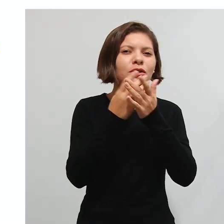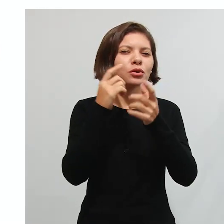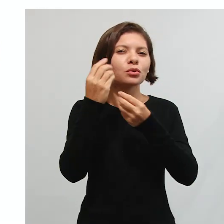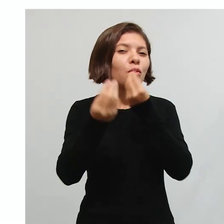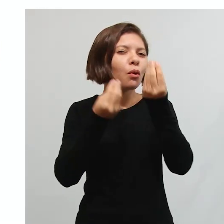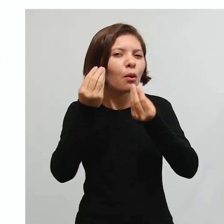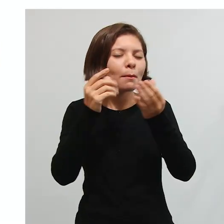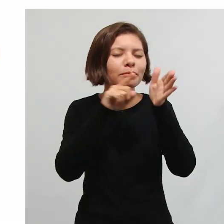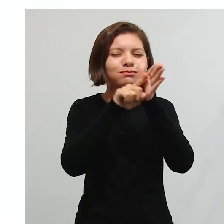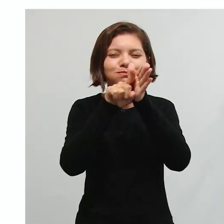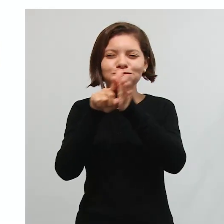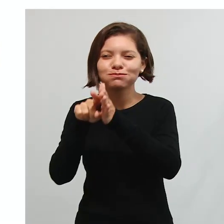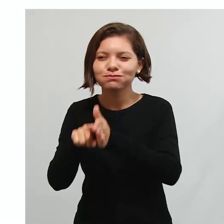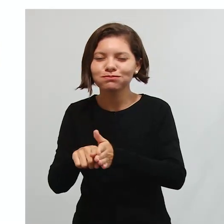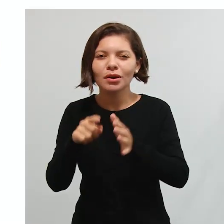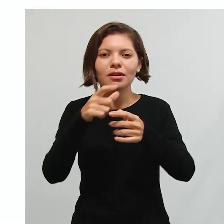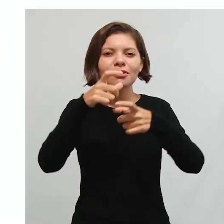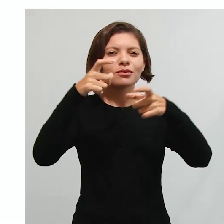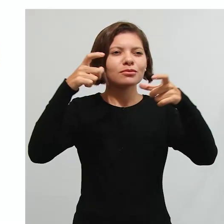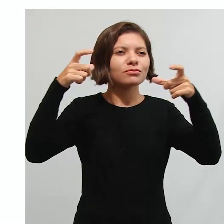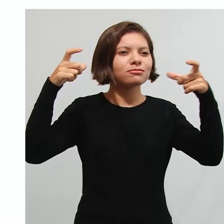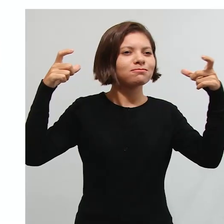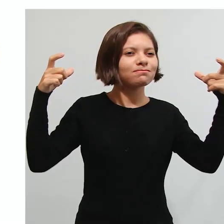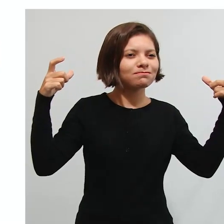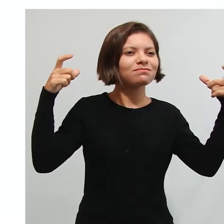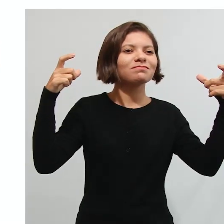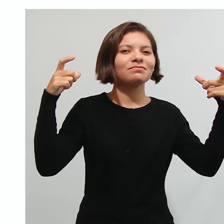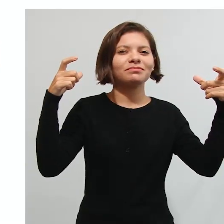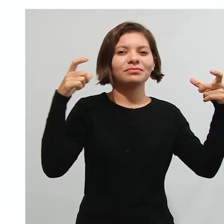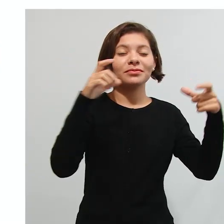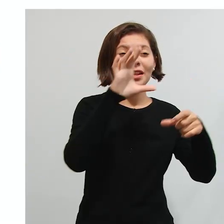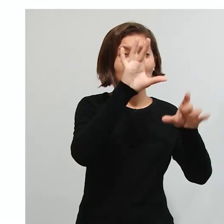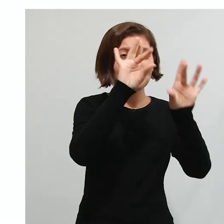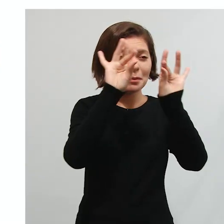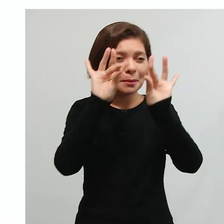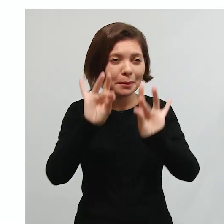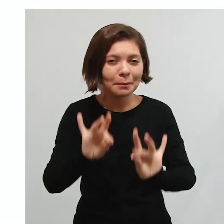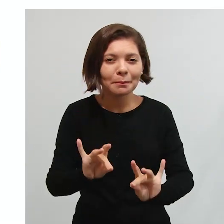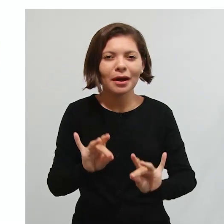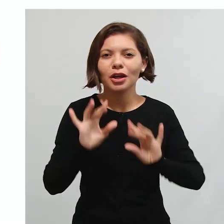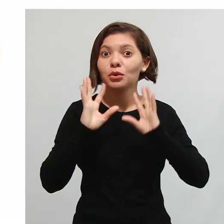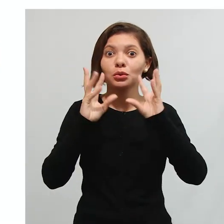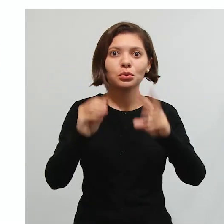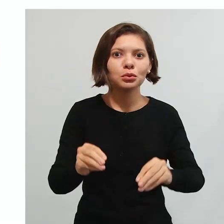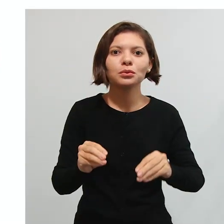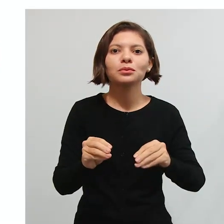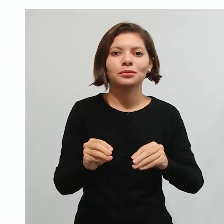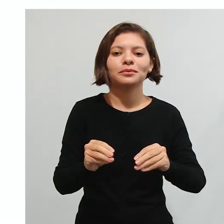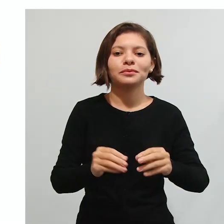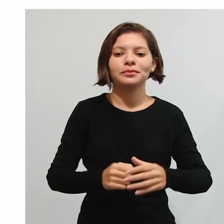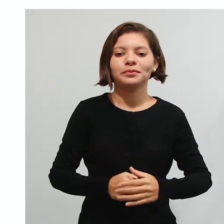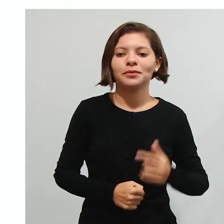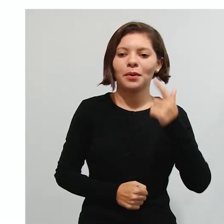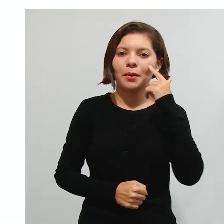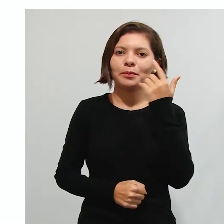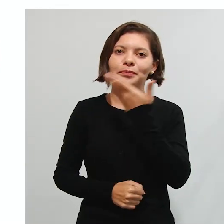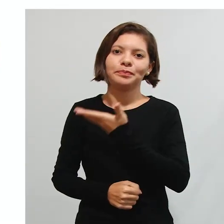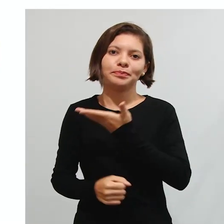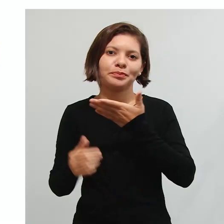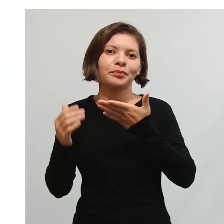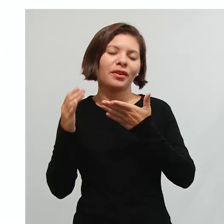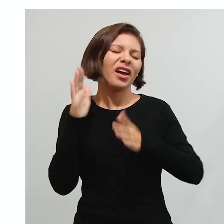pesquisa bem Ampla desses casos né Vai estudar eles de de cabo a rabo como se diz né objeções falta